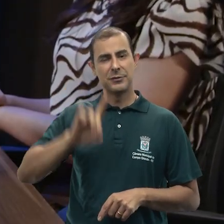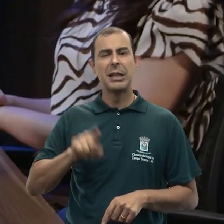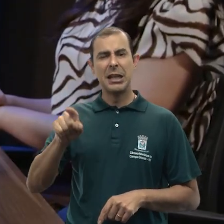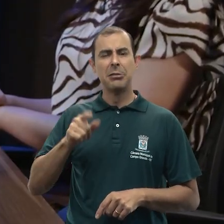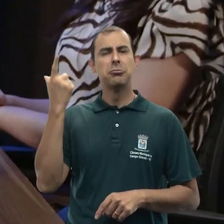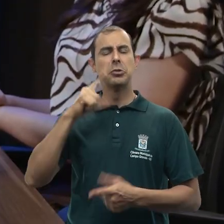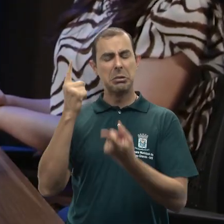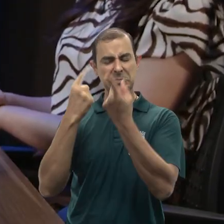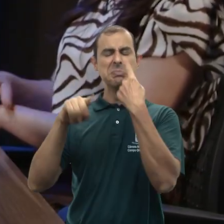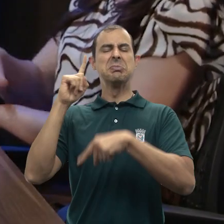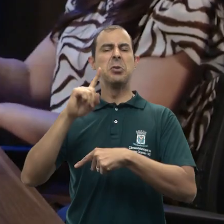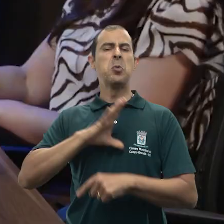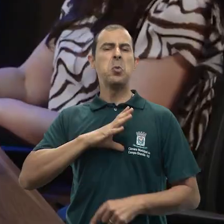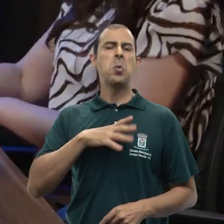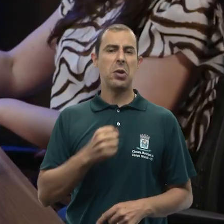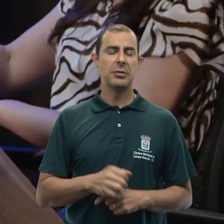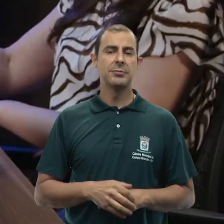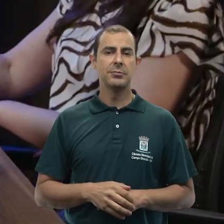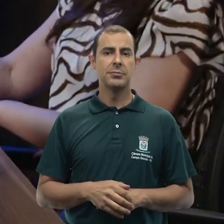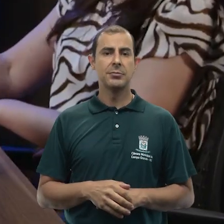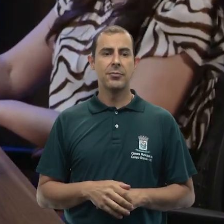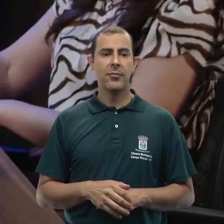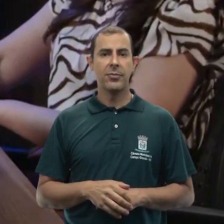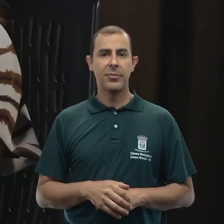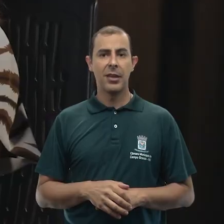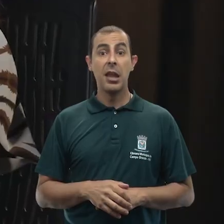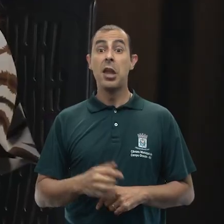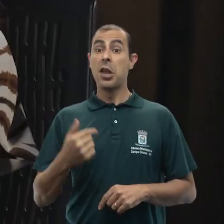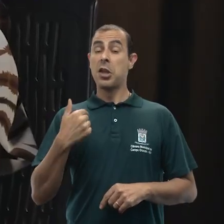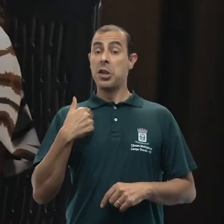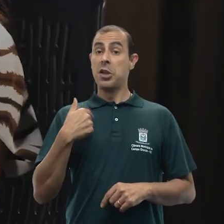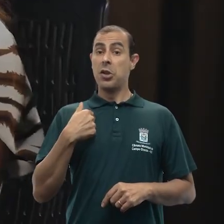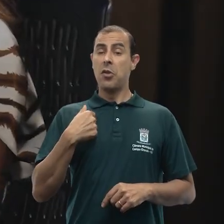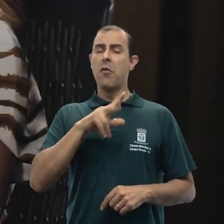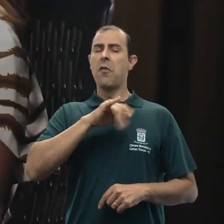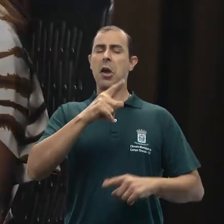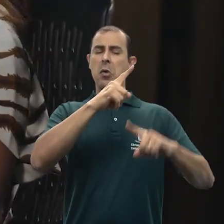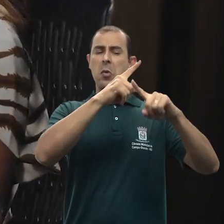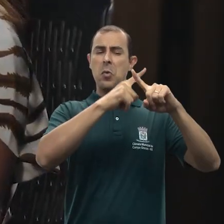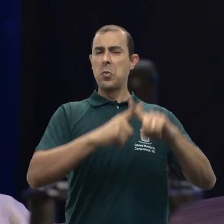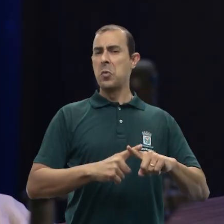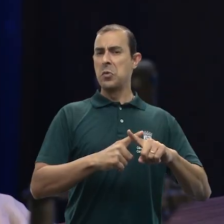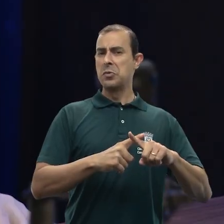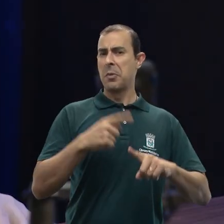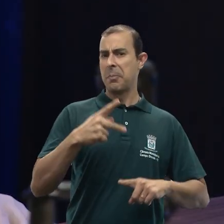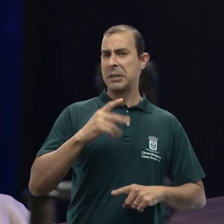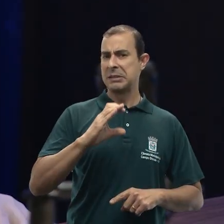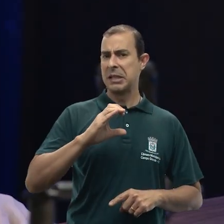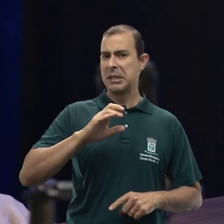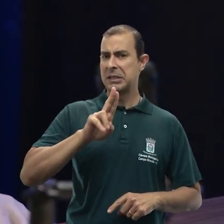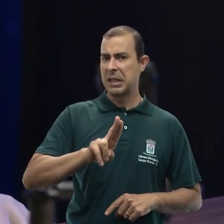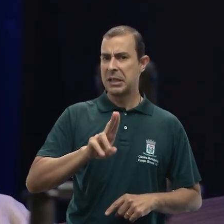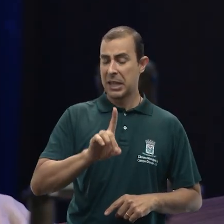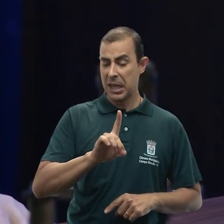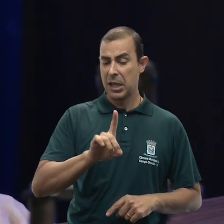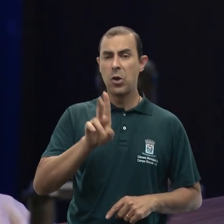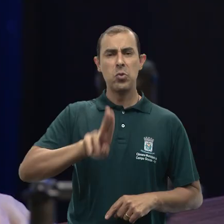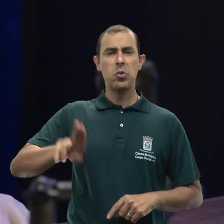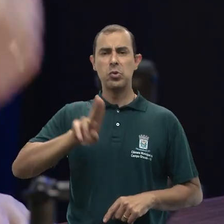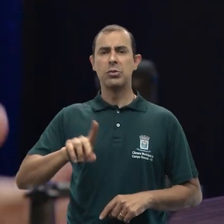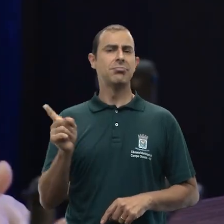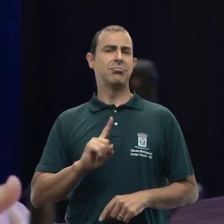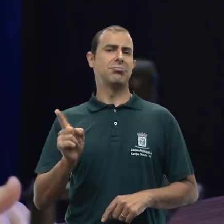superar muita coisa. Pretende trabalhar também ali como vereador? Não pretendo fazer concurso público como PCD, porque